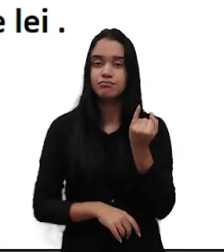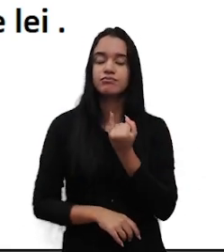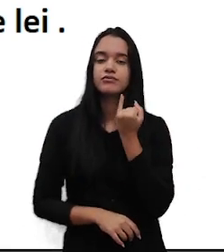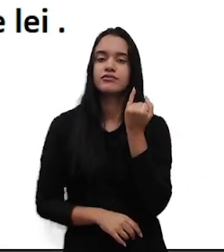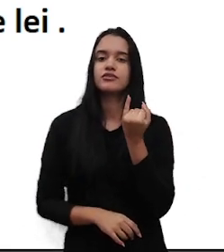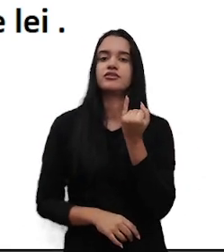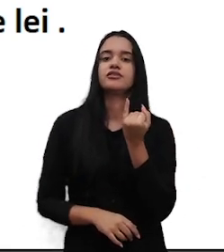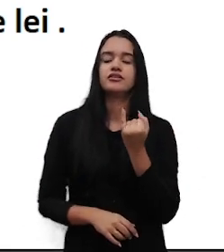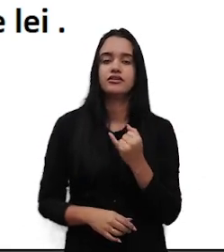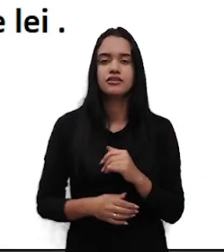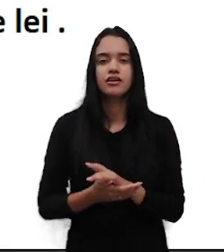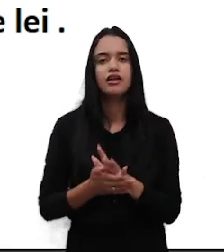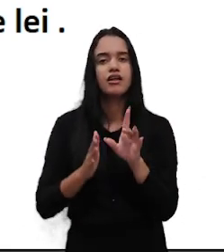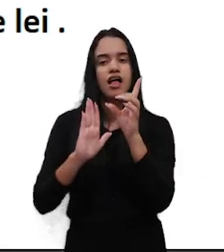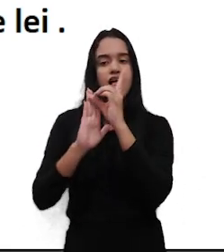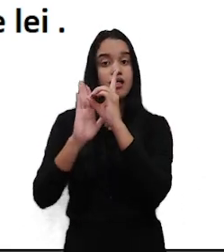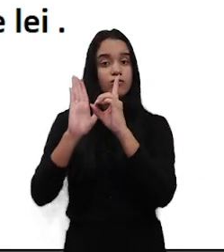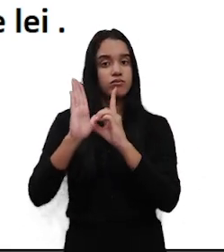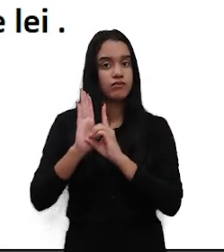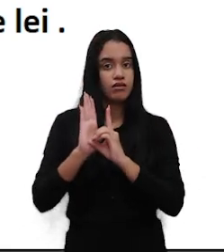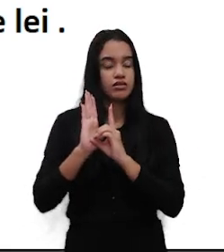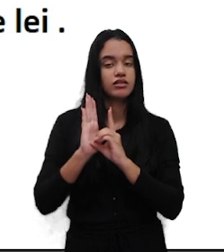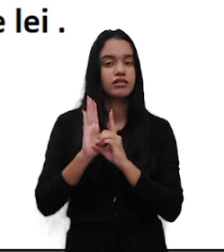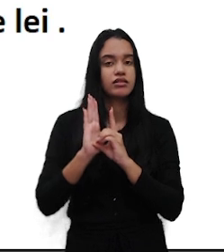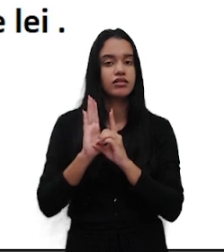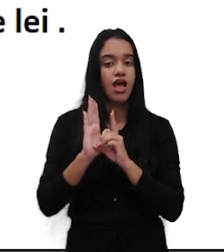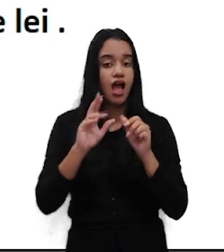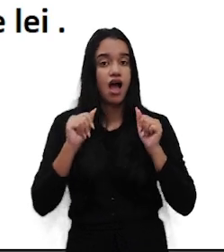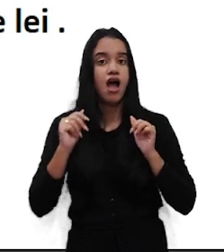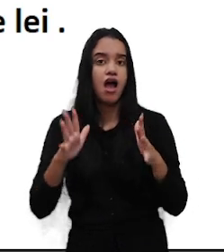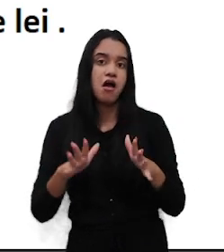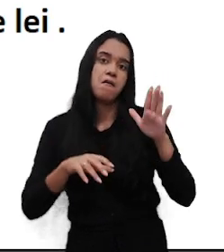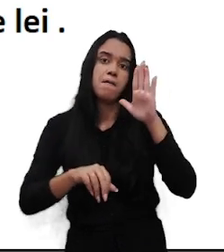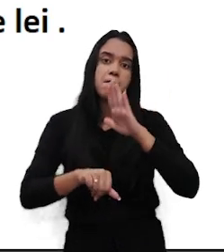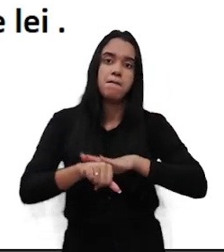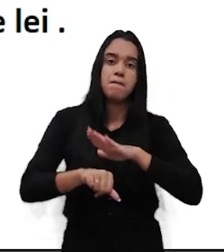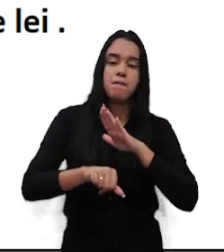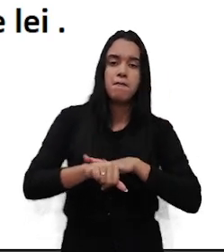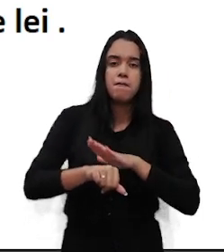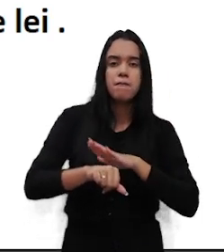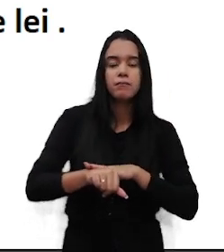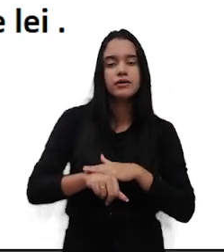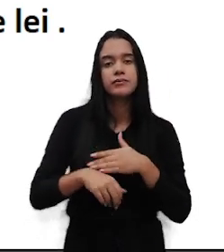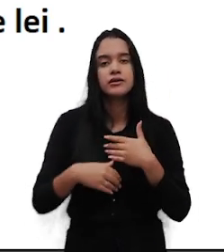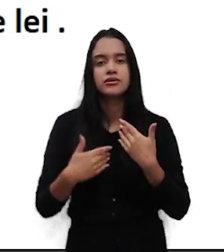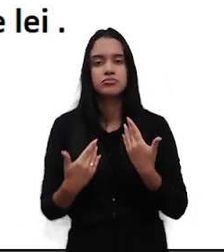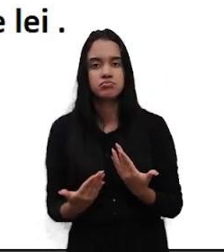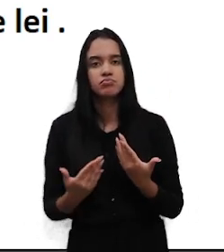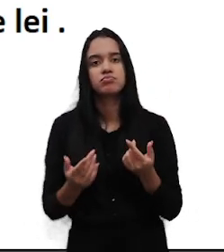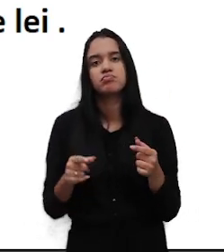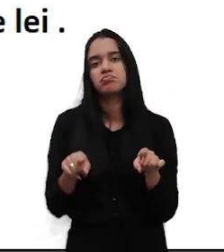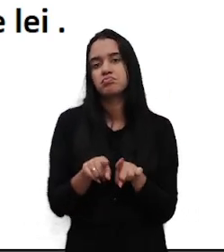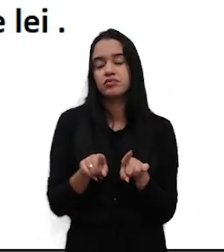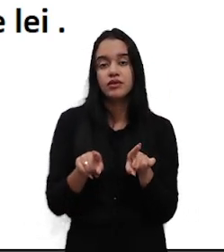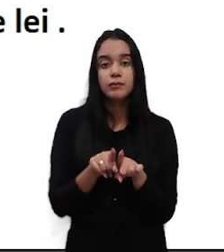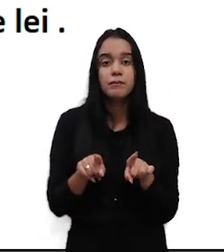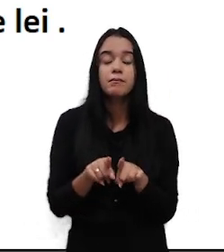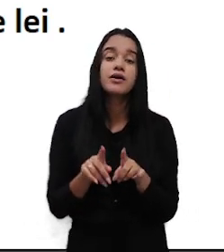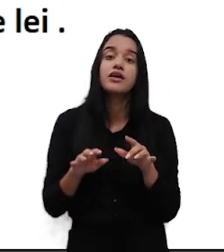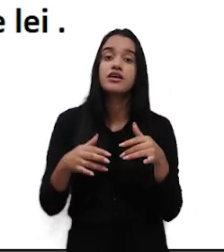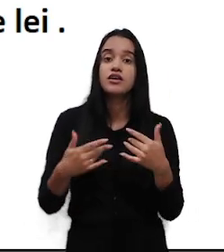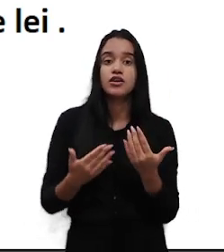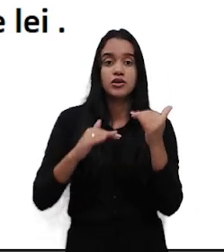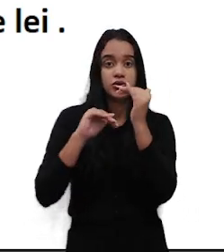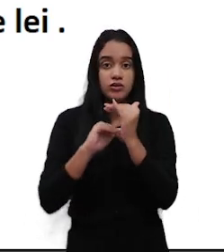vem decretar alguma situação, né, de uma autoridade